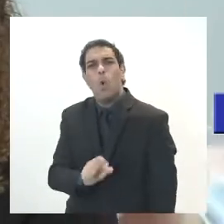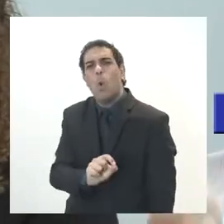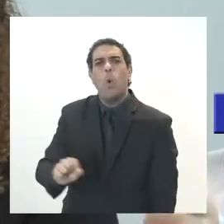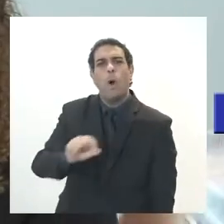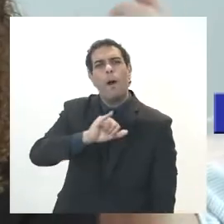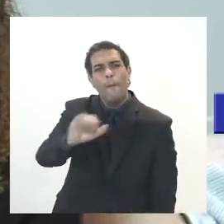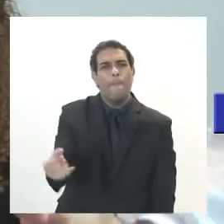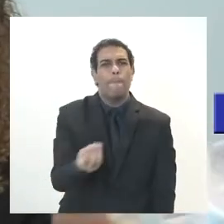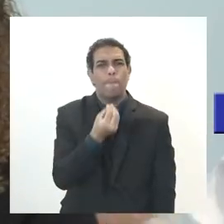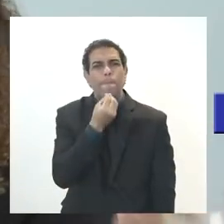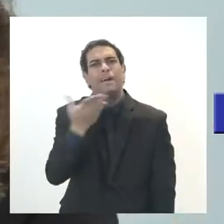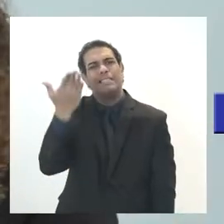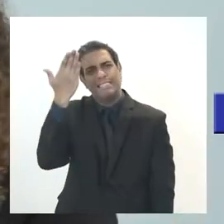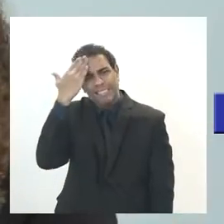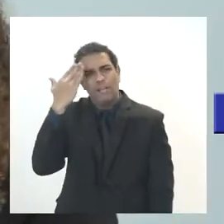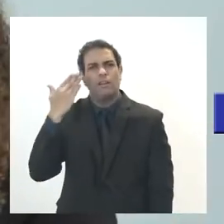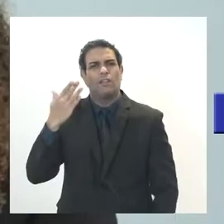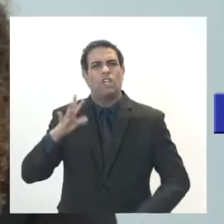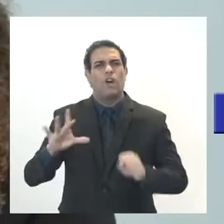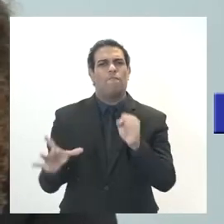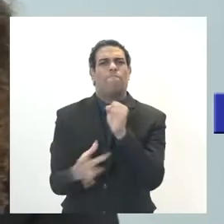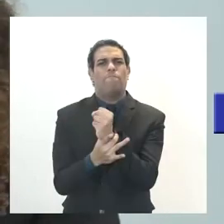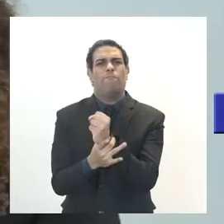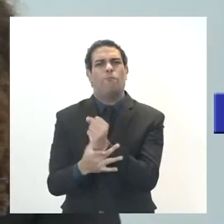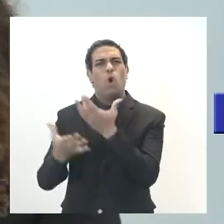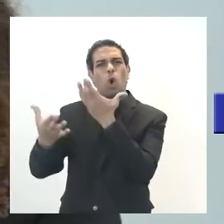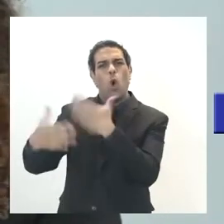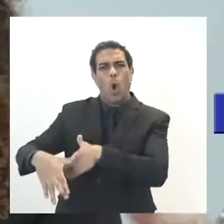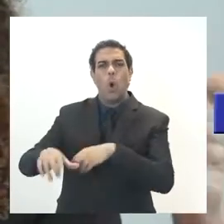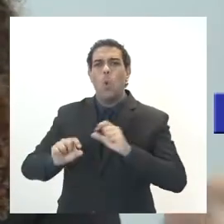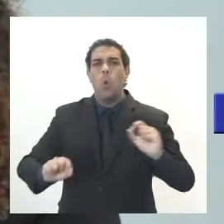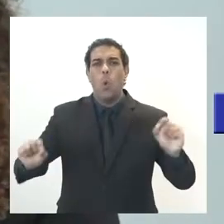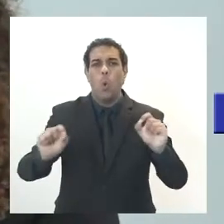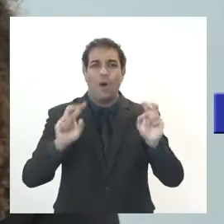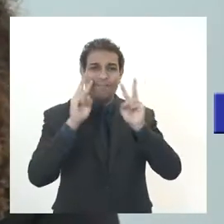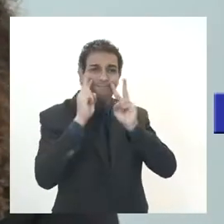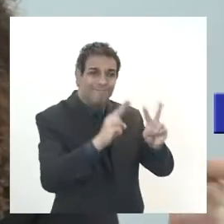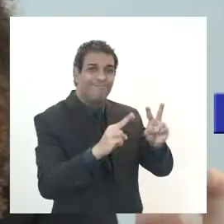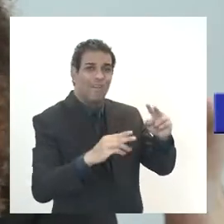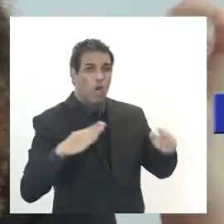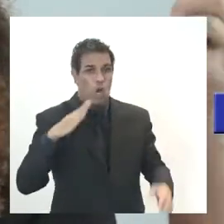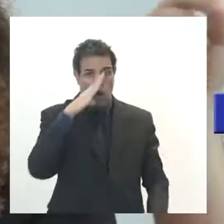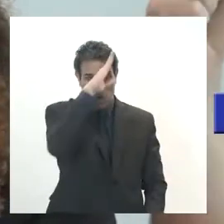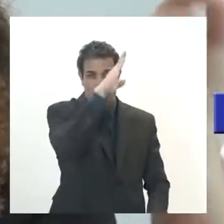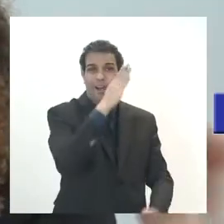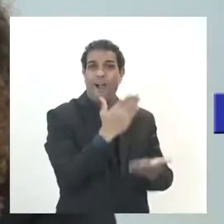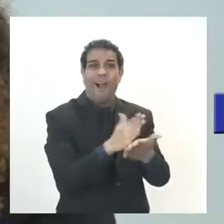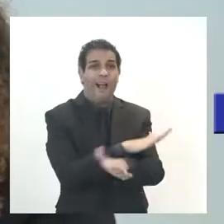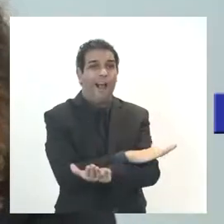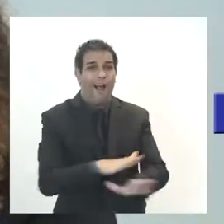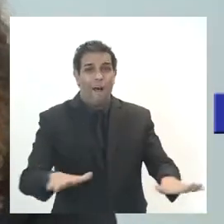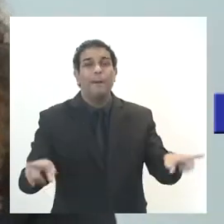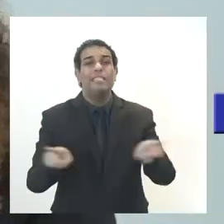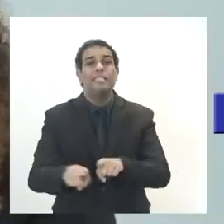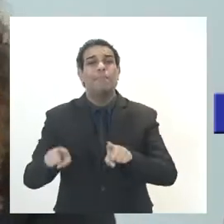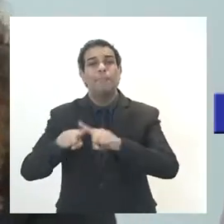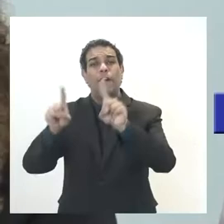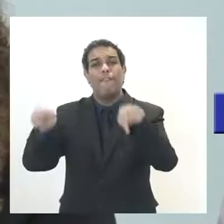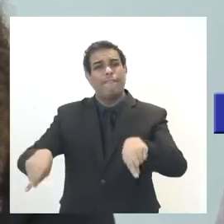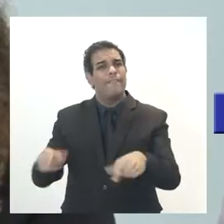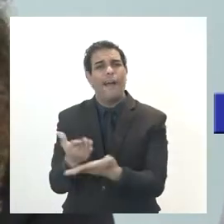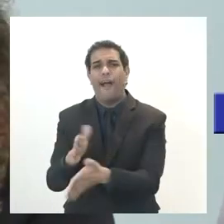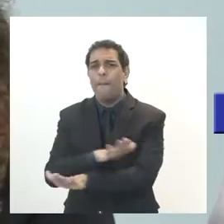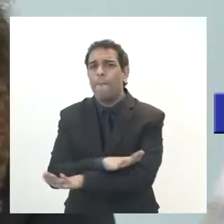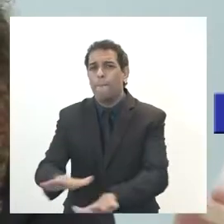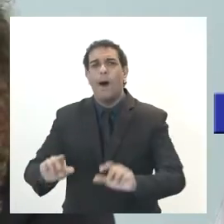a importância do Servidor Público com estabilidade o que eles querem fazer e acabar também com estabilidade no serviço público